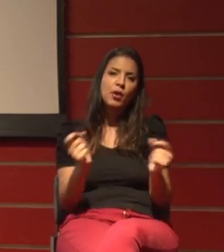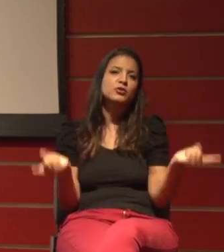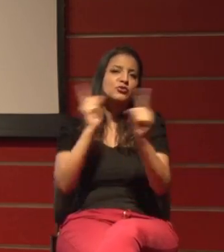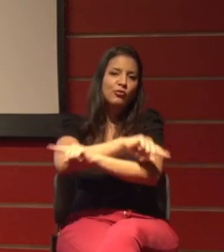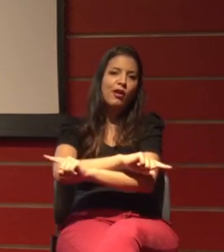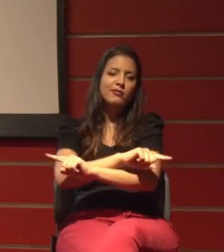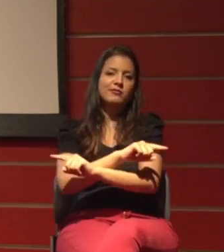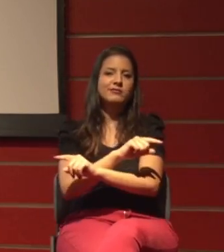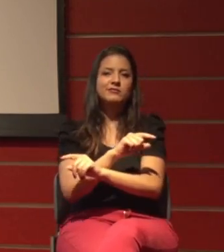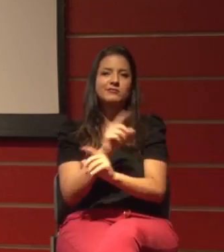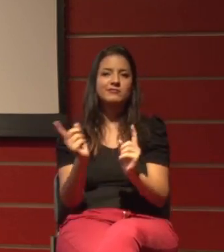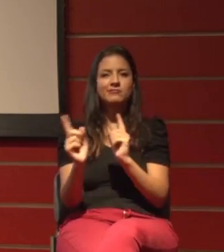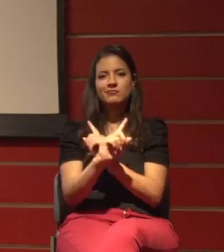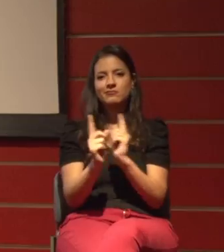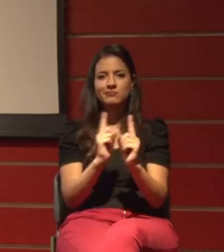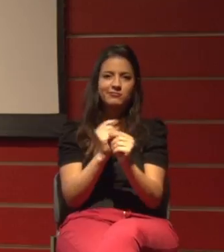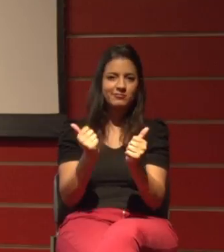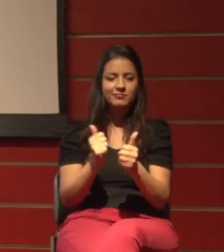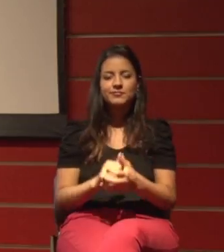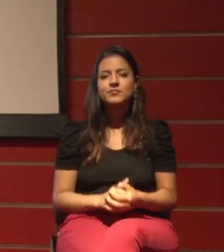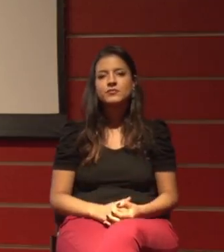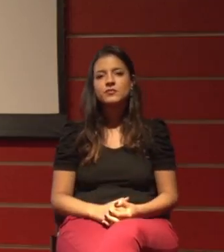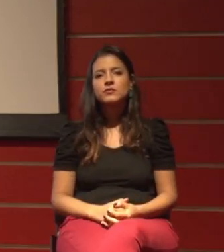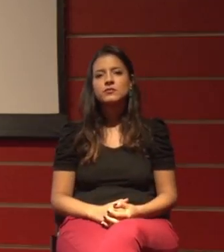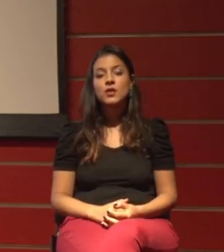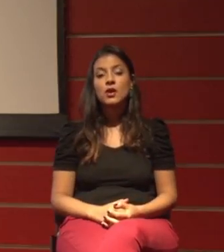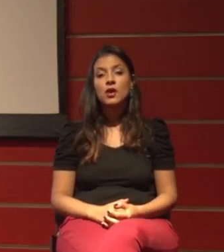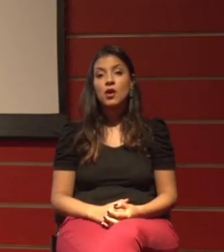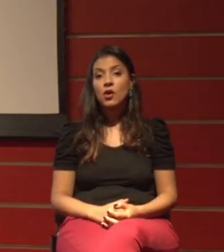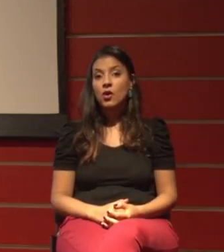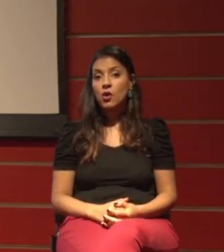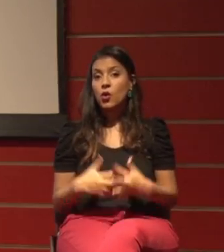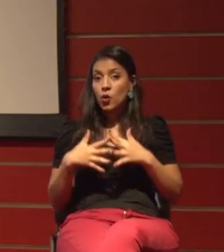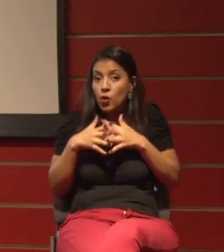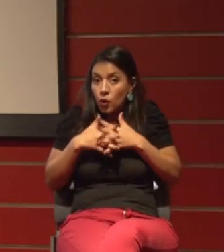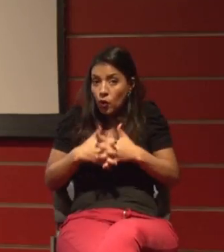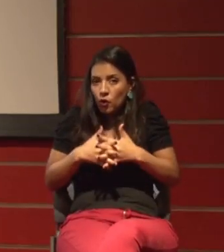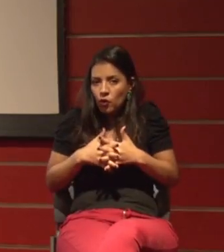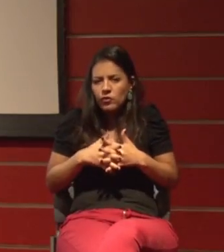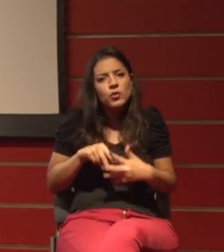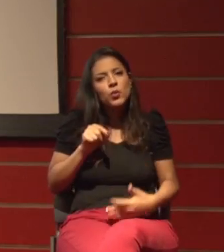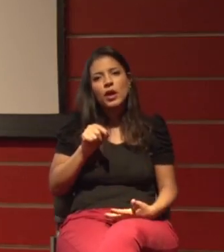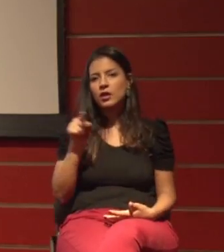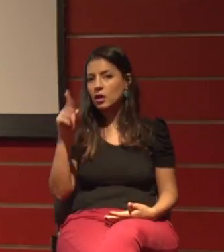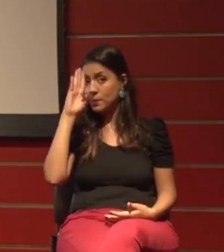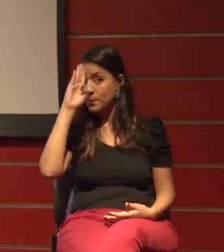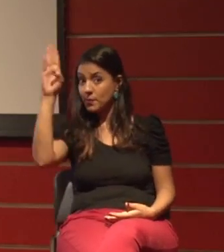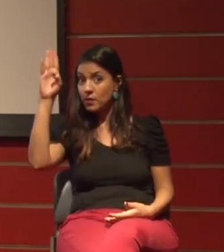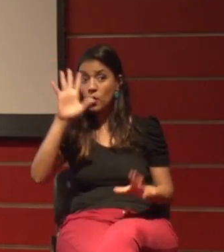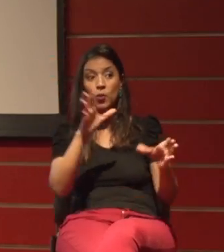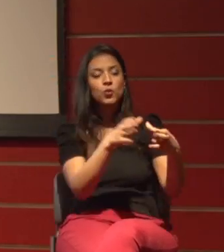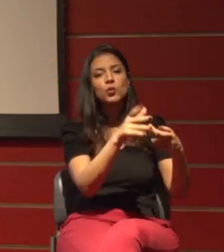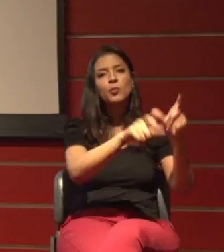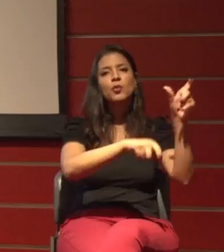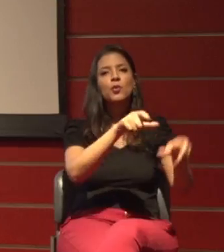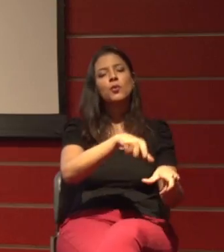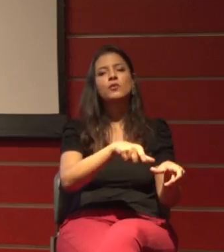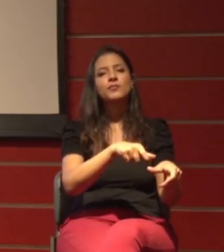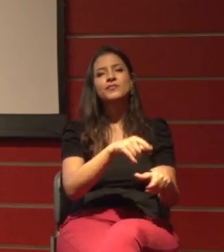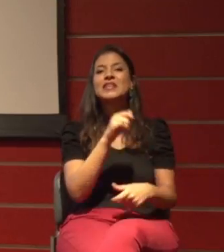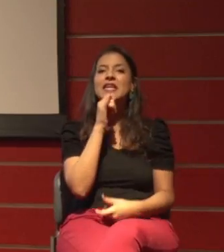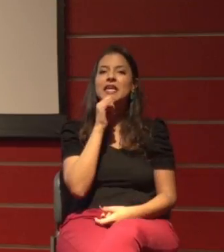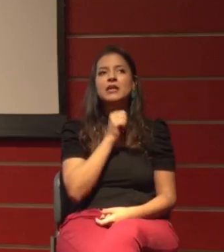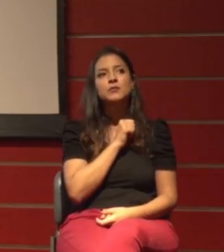Eh vamos continuar conflito do protagonista com um grupo de personagens né né Por exemplo um policial versus